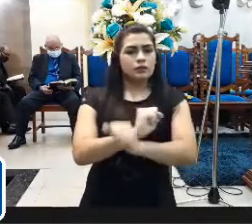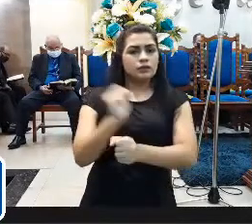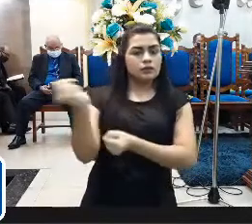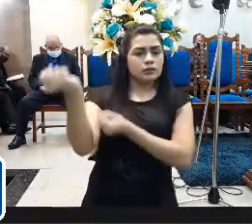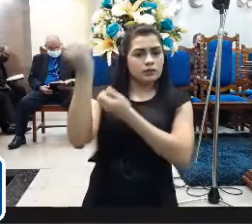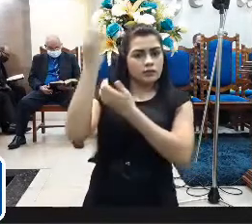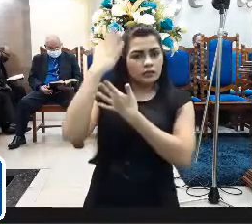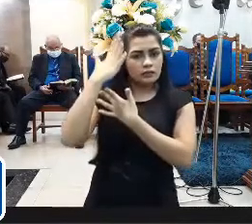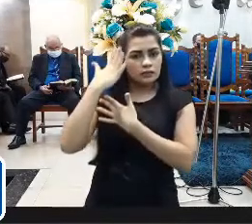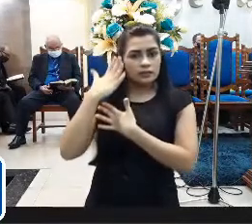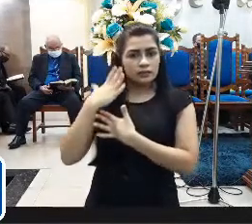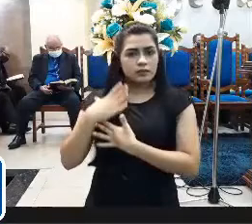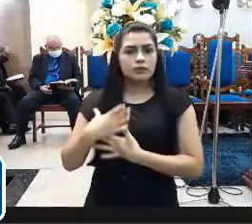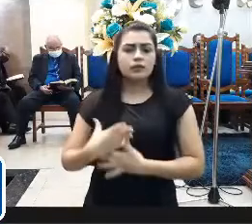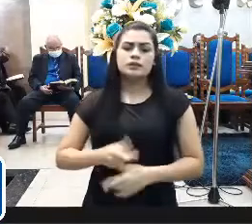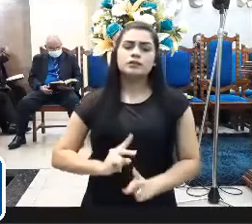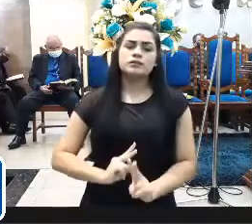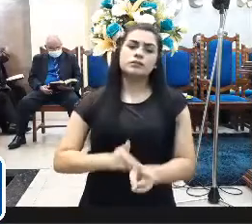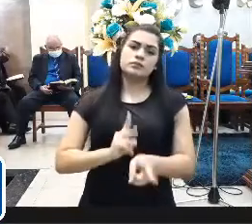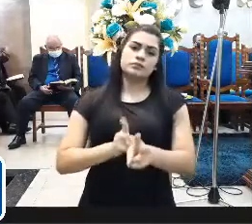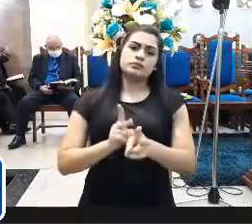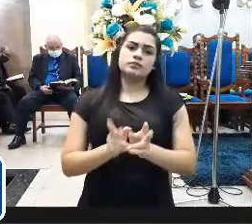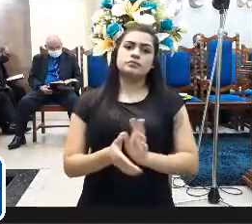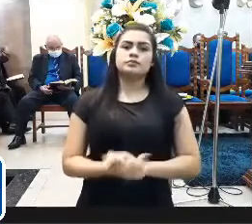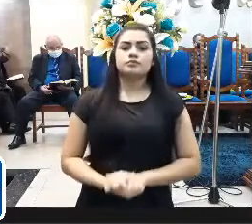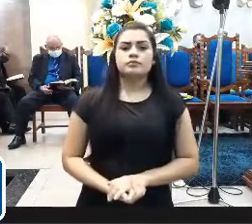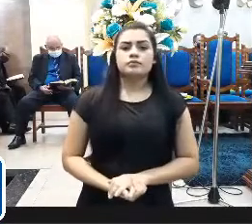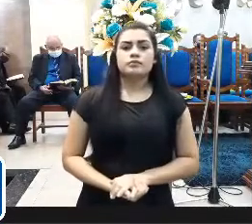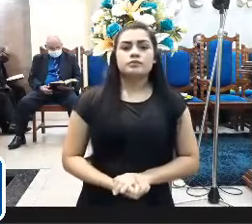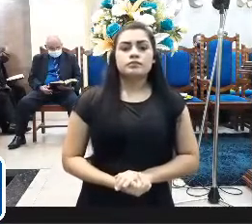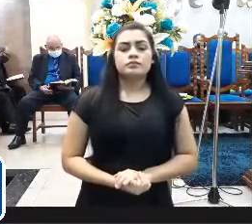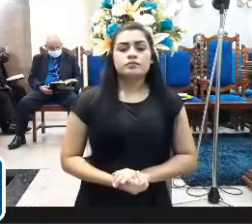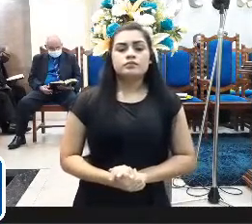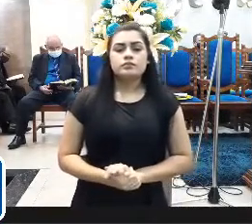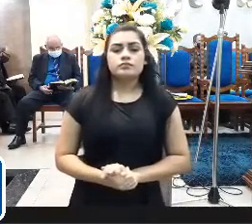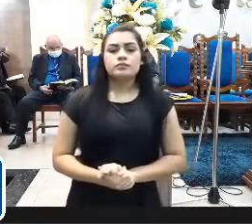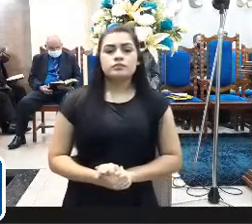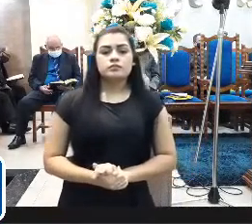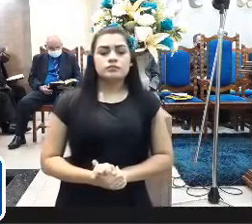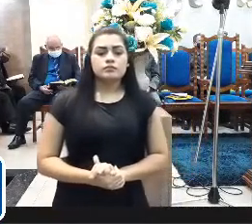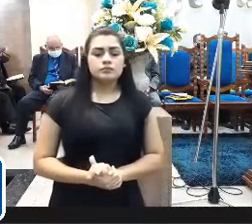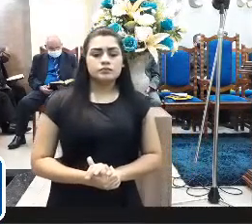Esperai inteiramente na graça.